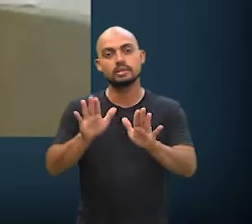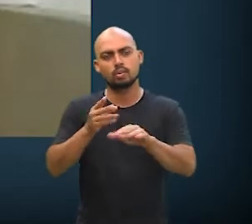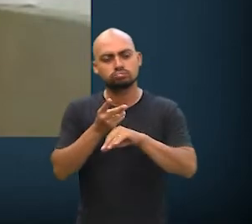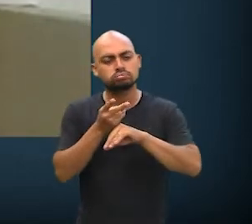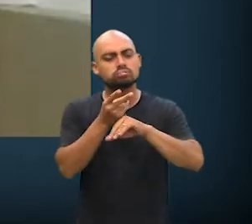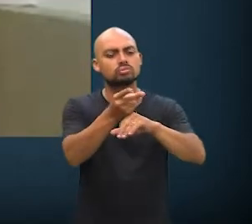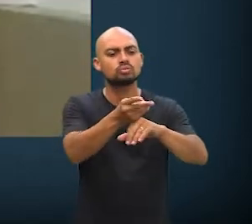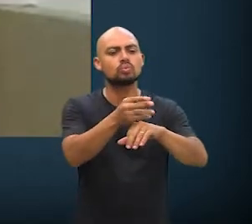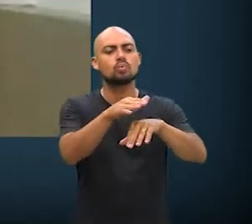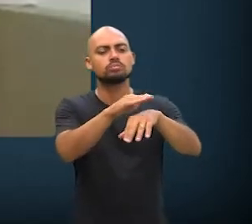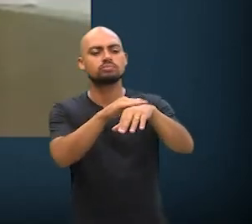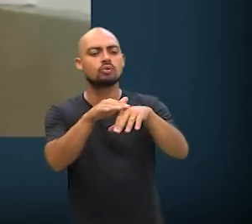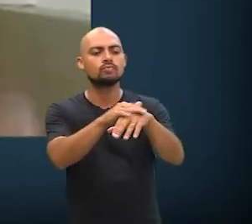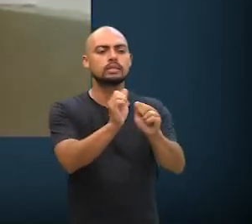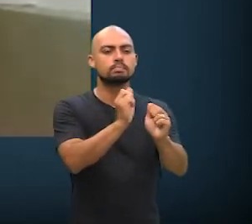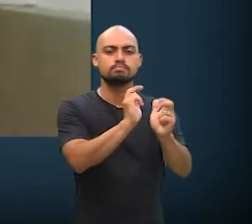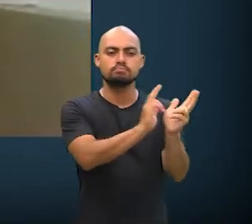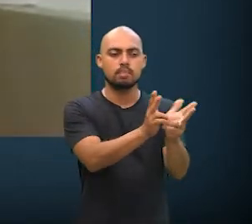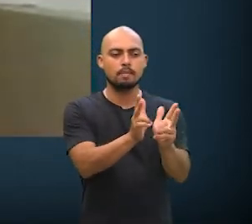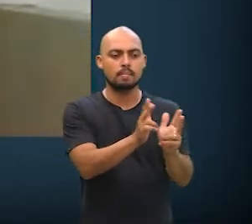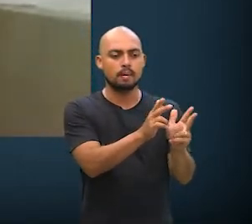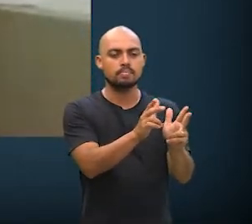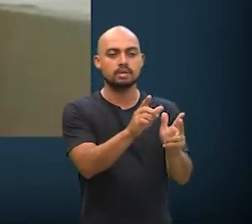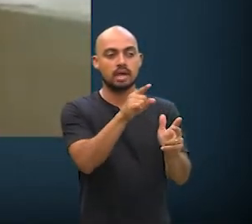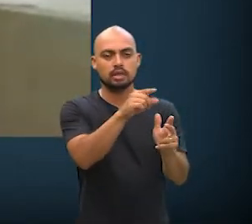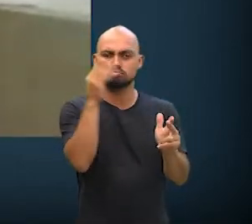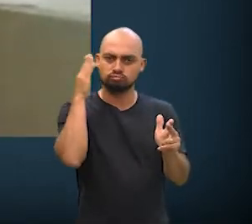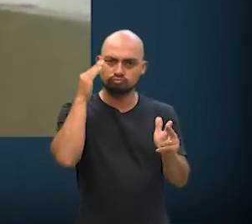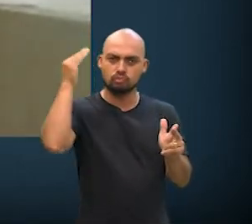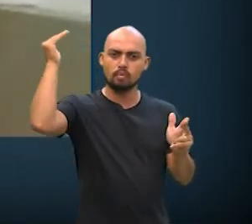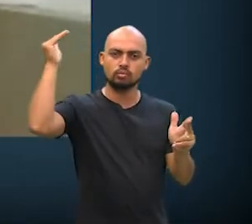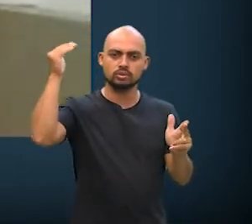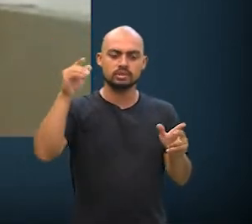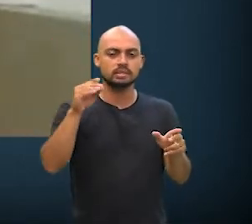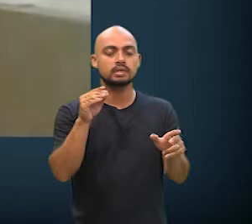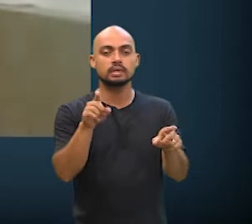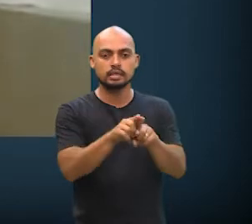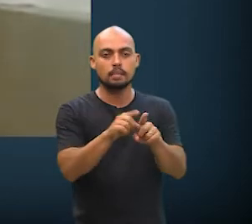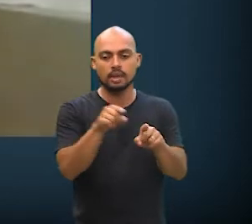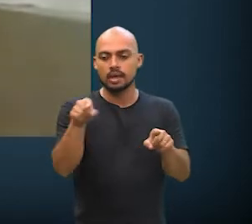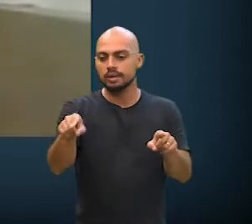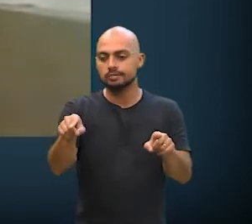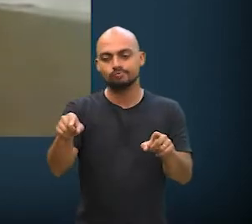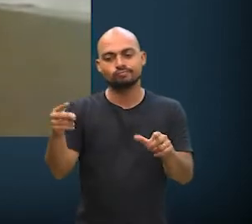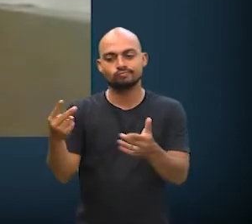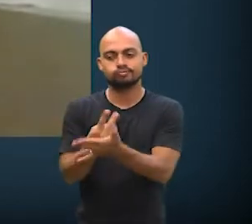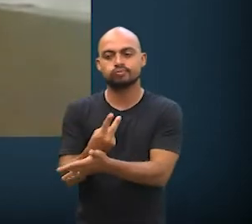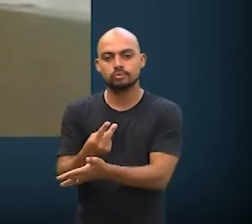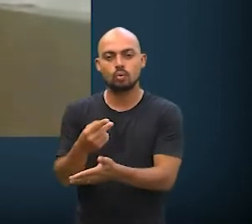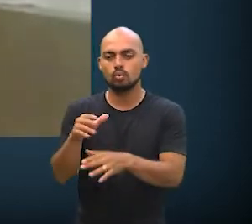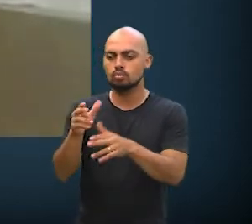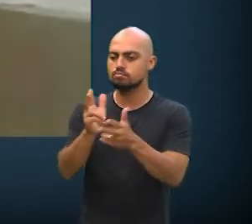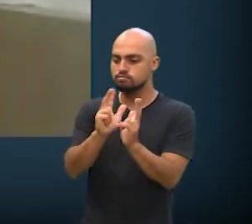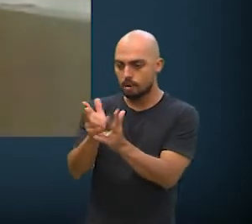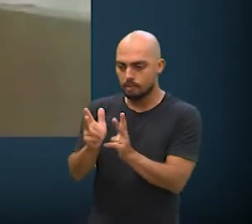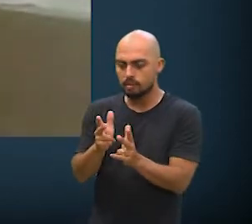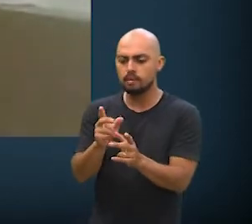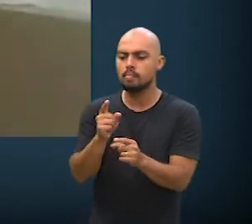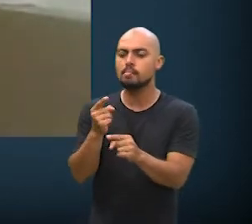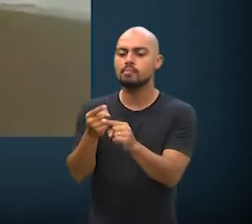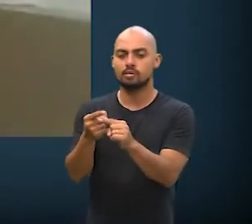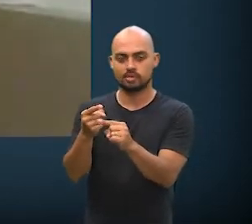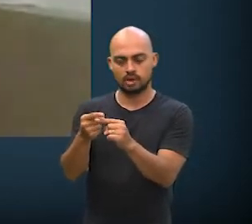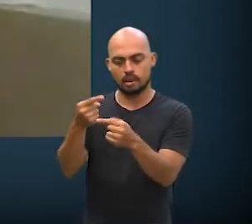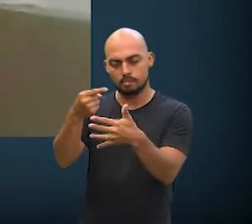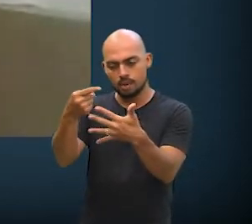procure pessoas que se deram bem e também tenta achar alguém que não se deu bem, né? Então, desse outro lado,